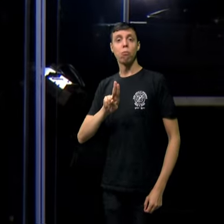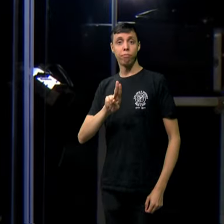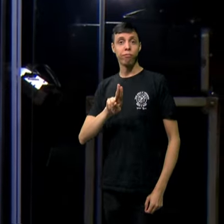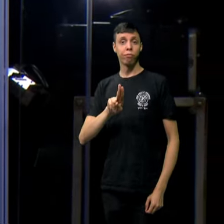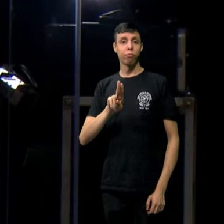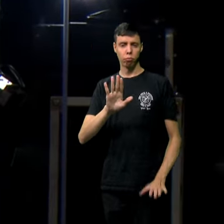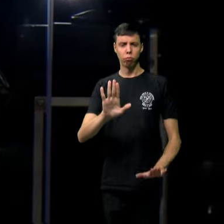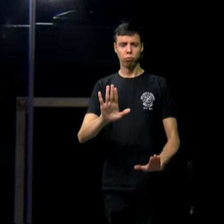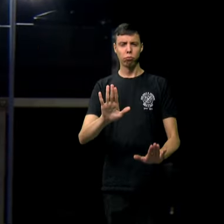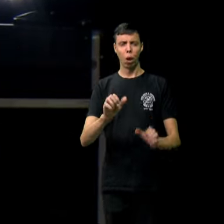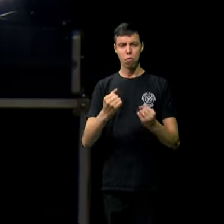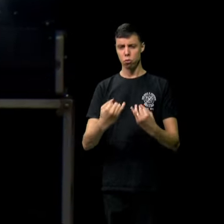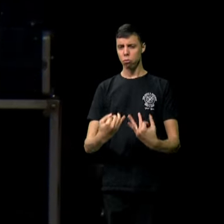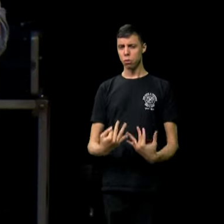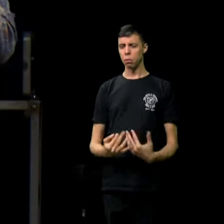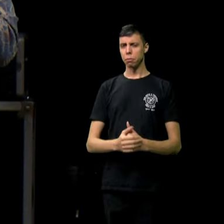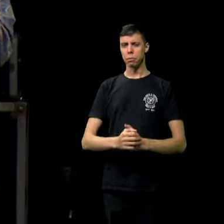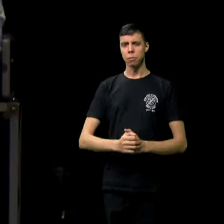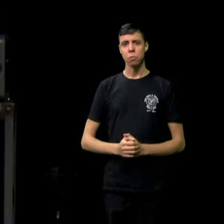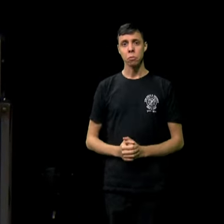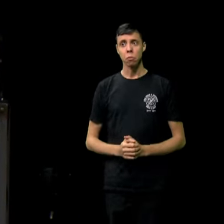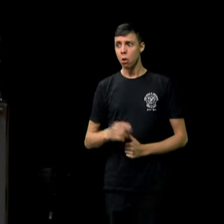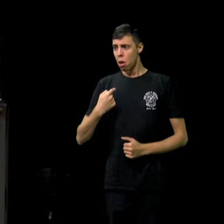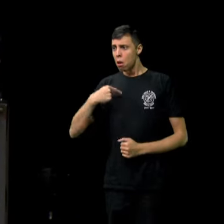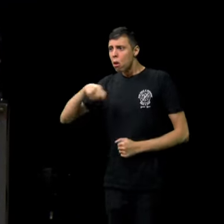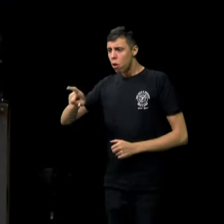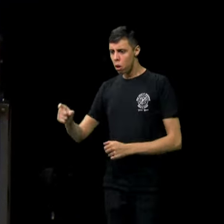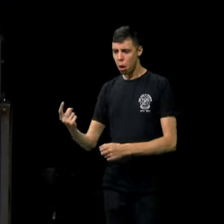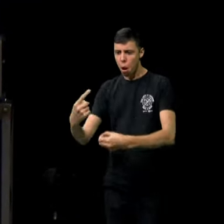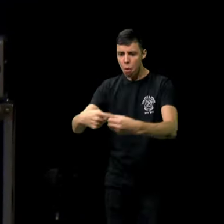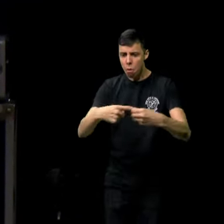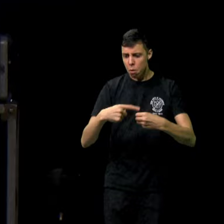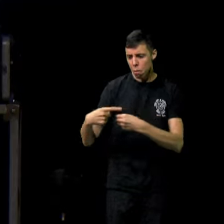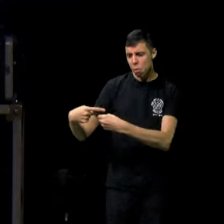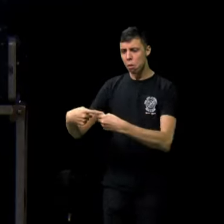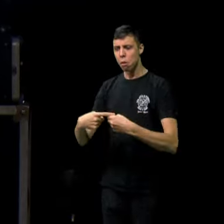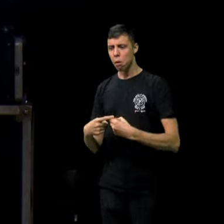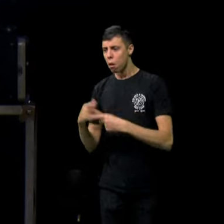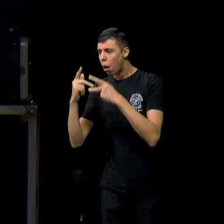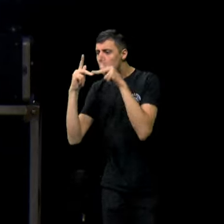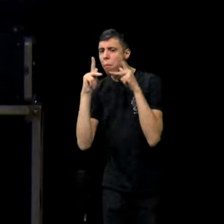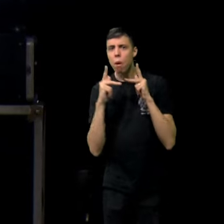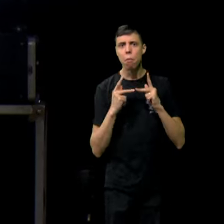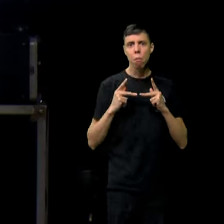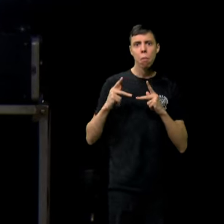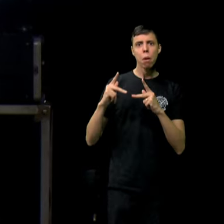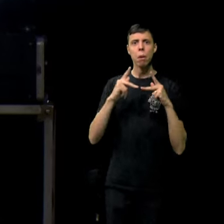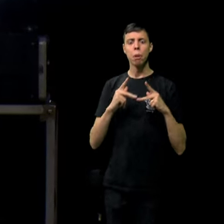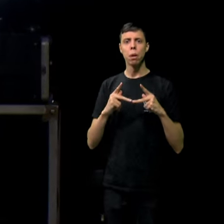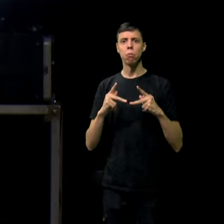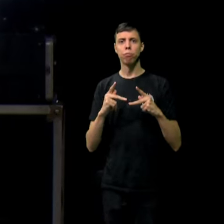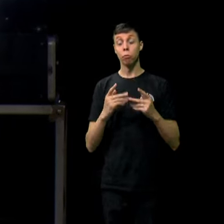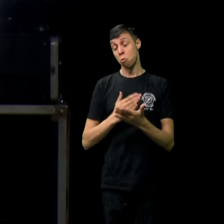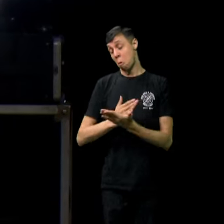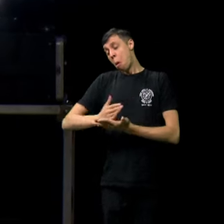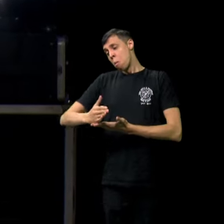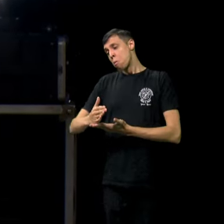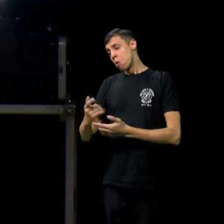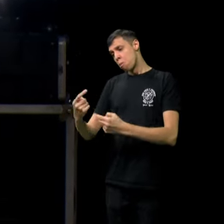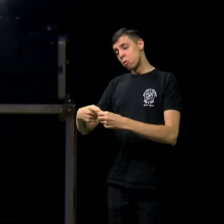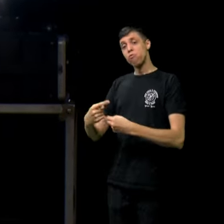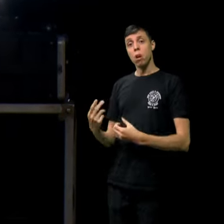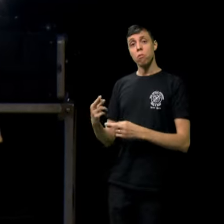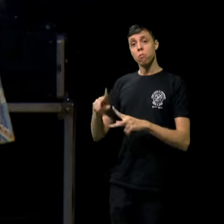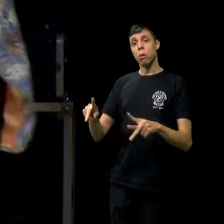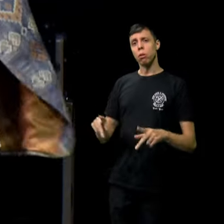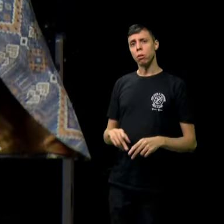figura. E pagando, ia pregar nas cidades e nas nações. Foi uma vez numa cidade que eu comecei a pregar, E